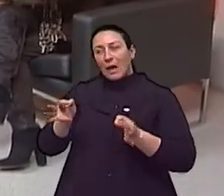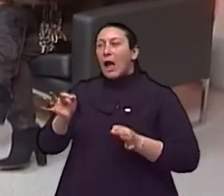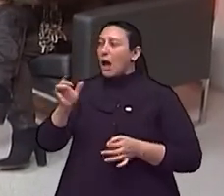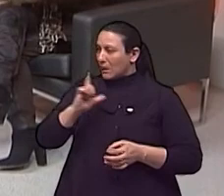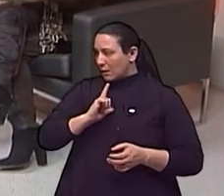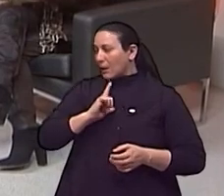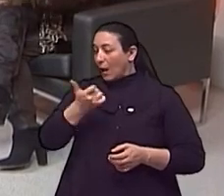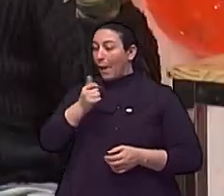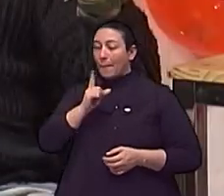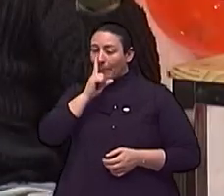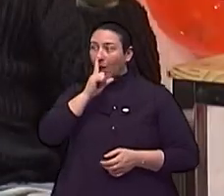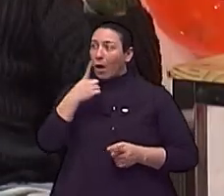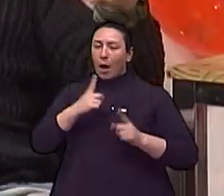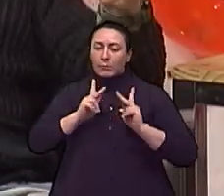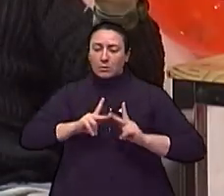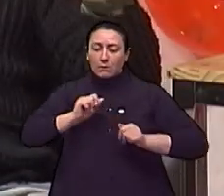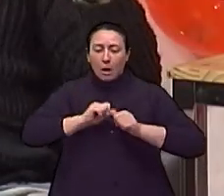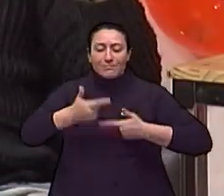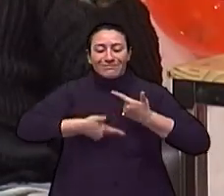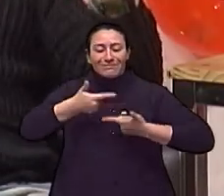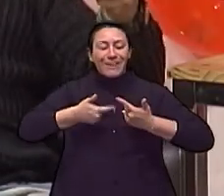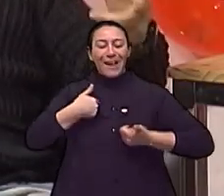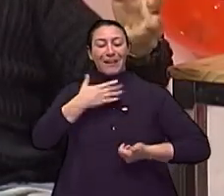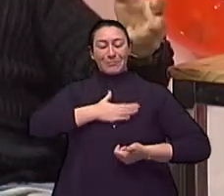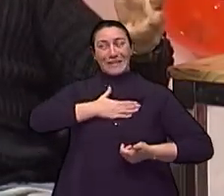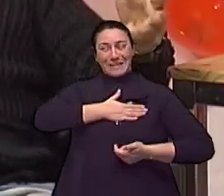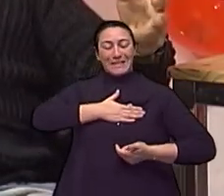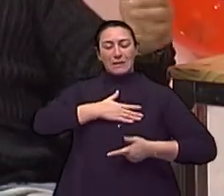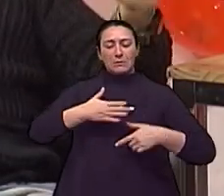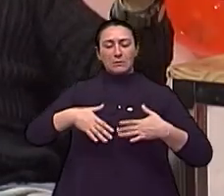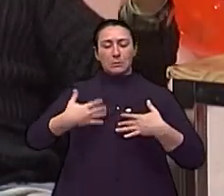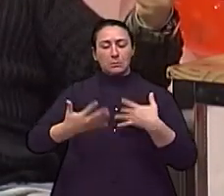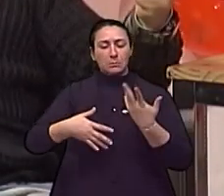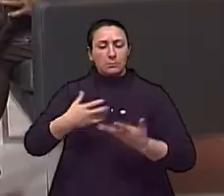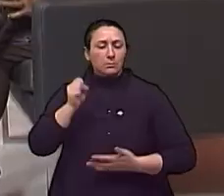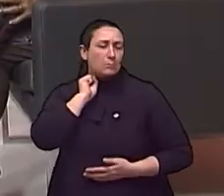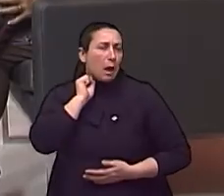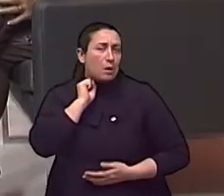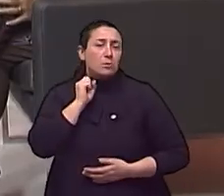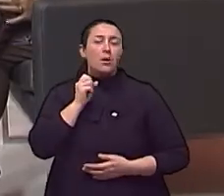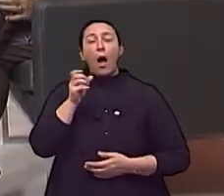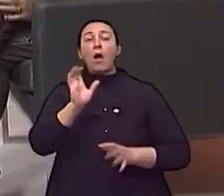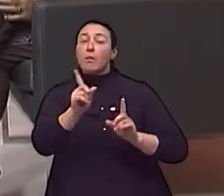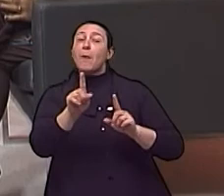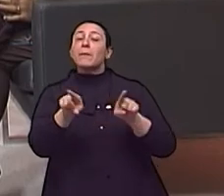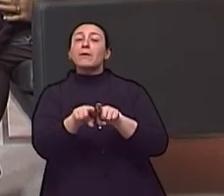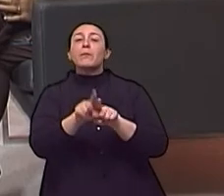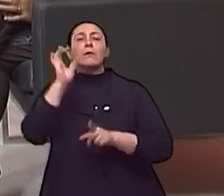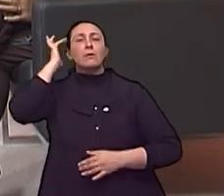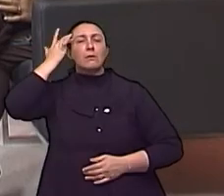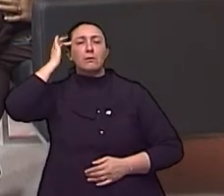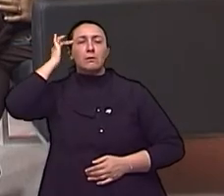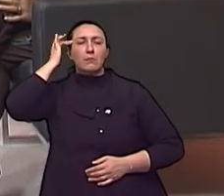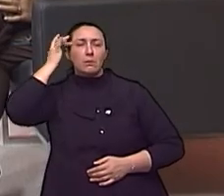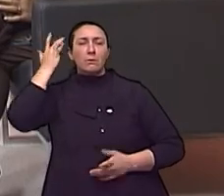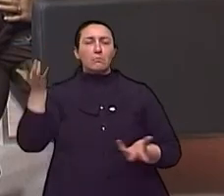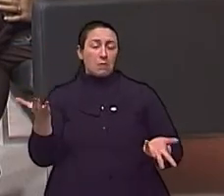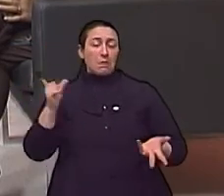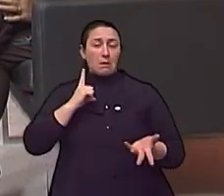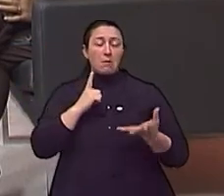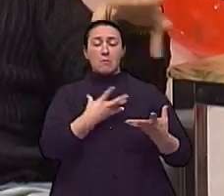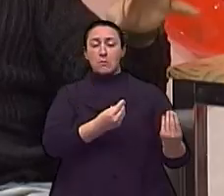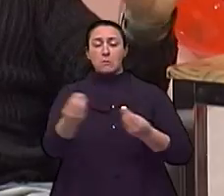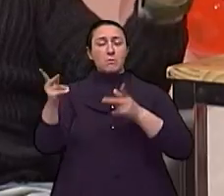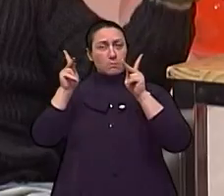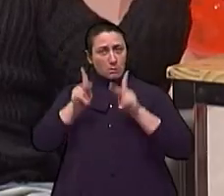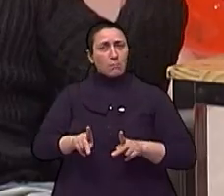tornou o estresse porque eu tenho obrigação de fazer o algo de uma compulsão ficou assim ó eu adoro um joguinho aí